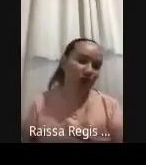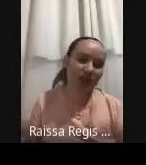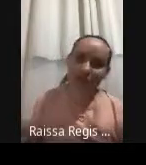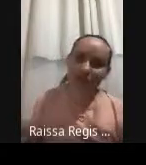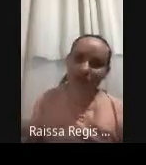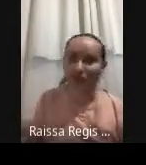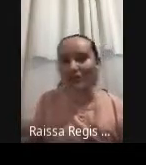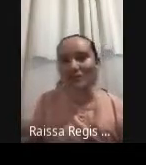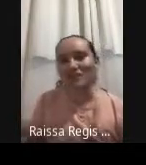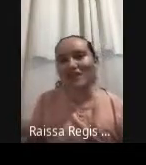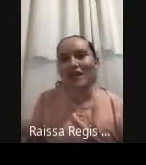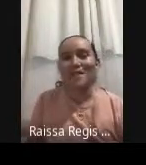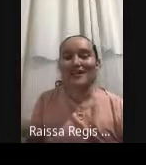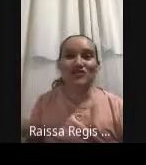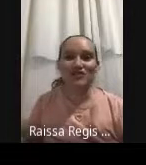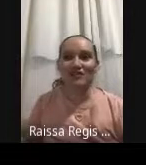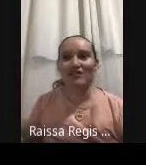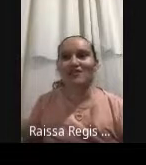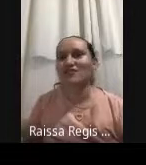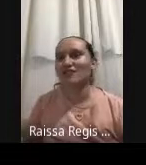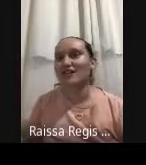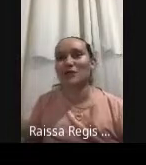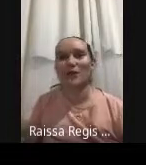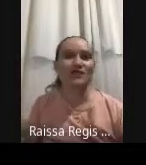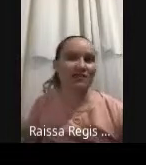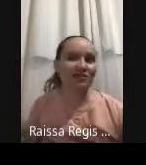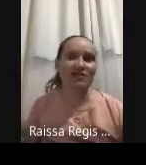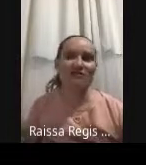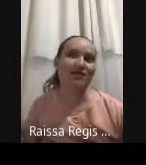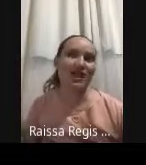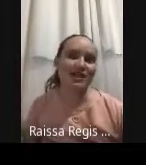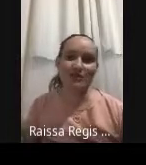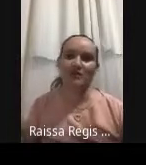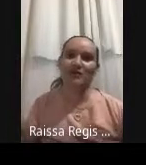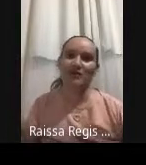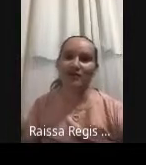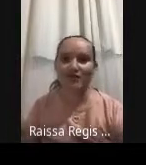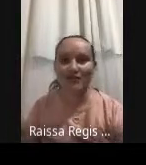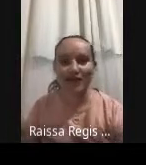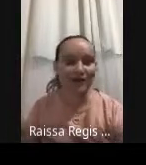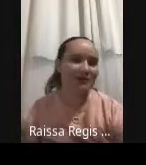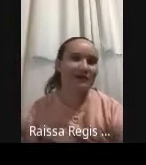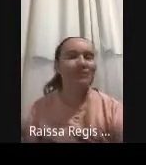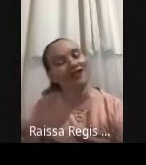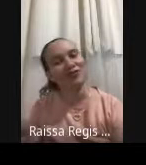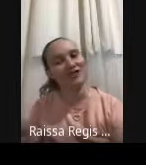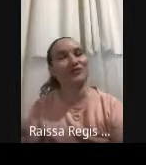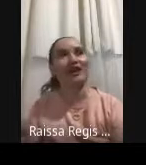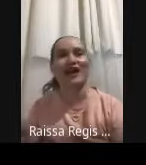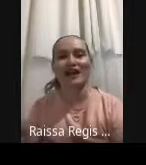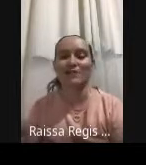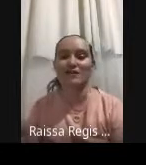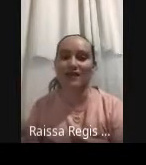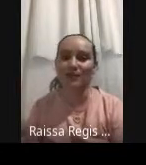coloca não, nunca vi. Mas me diz aí se vocês acham que é possível escrever em Libras. Porque vocês sabem, né, e quem não sabe, vou